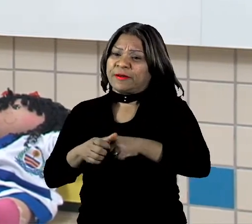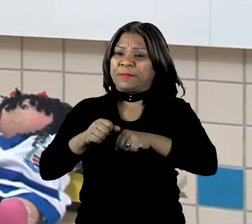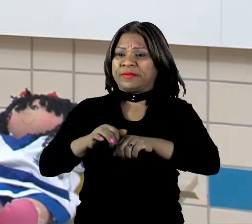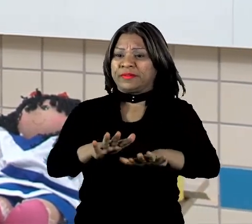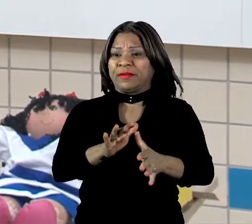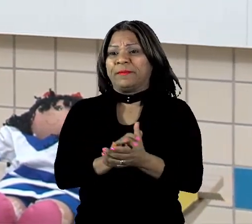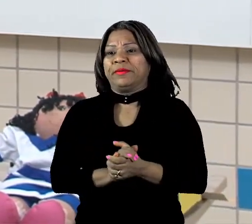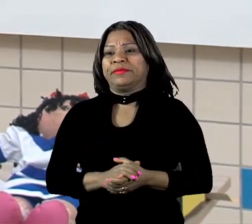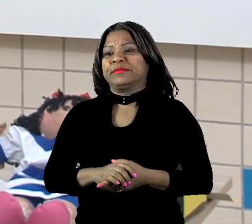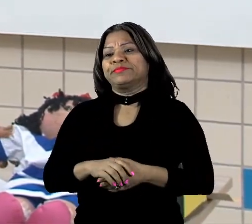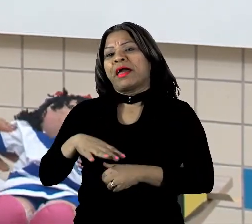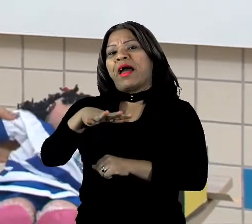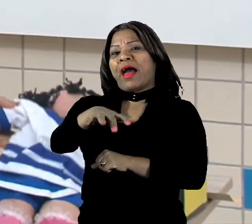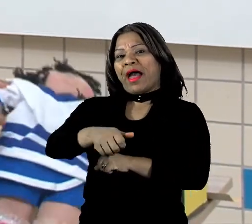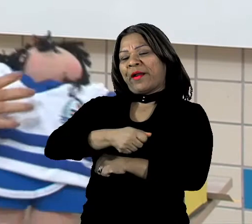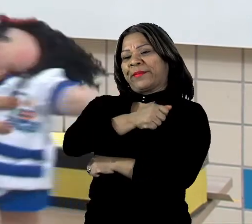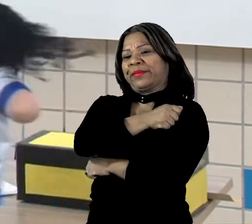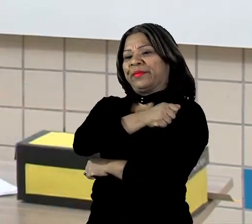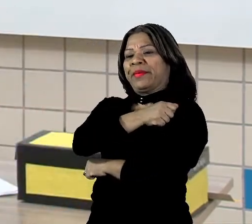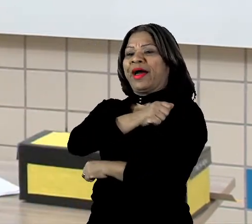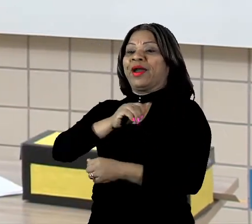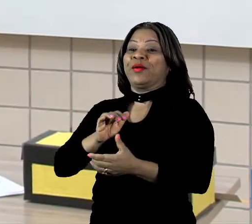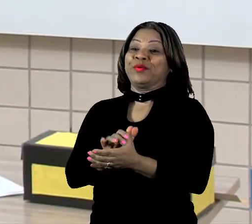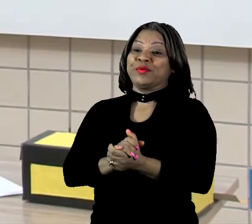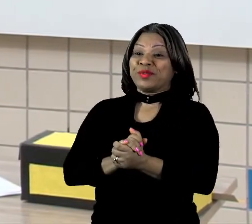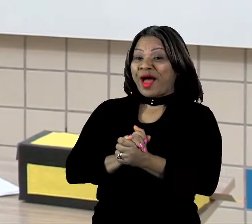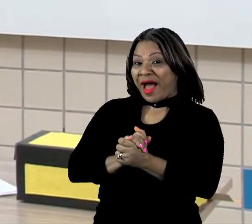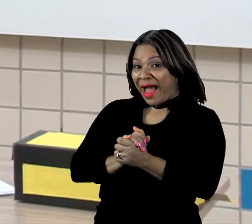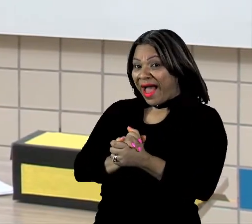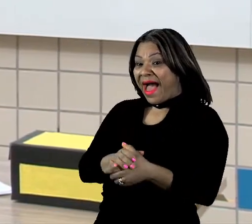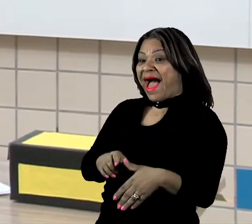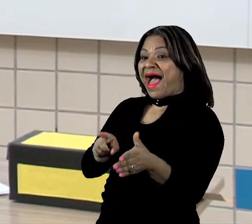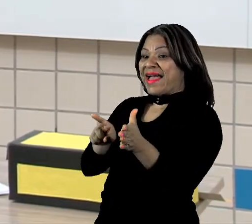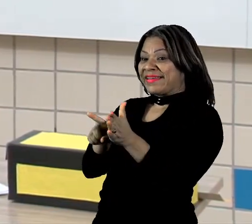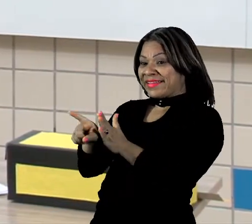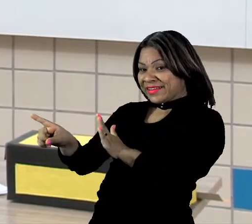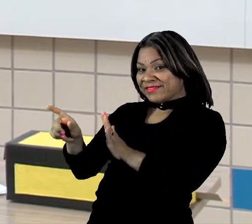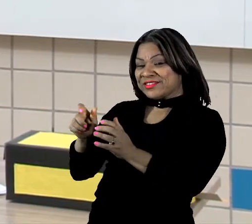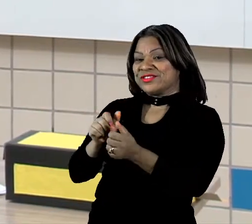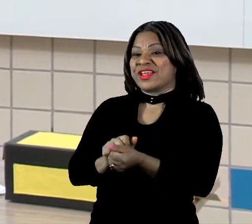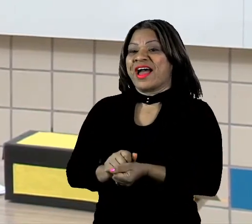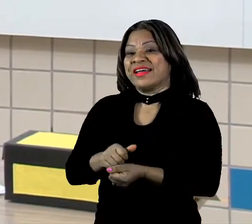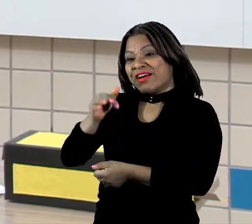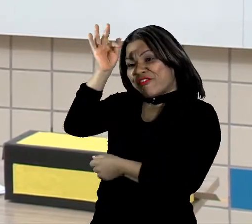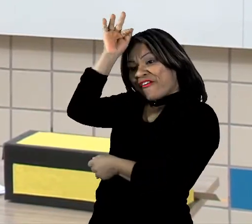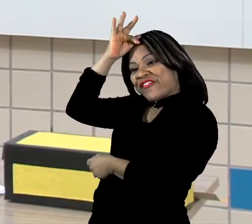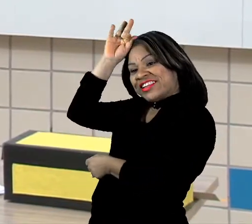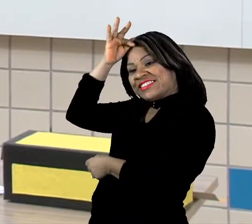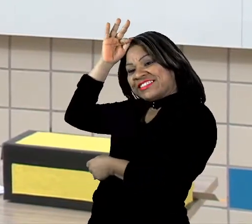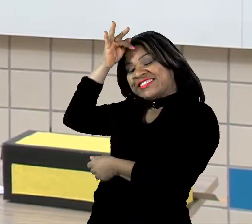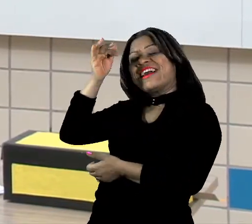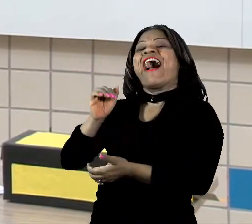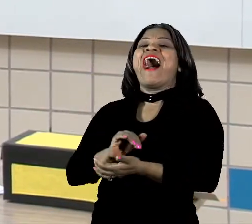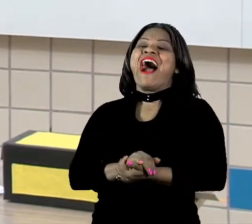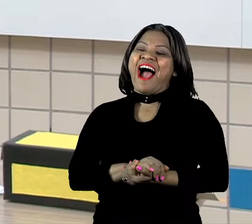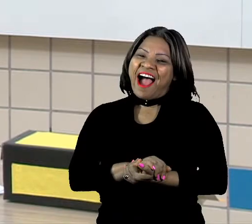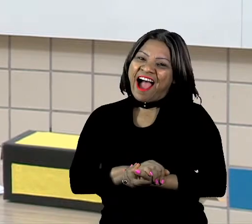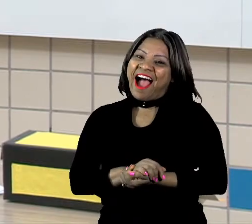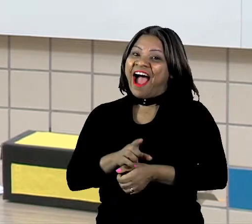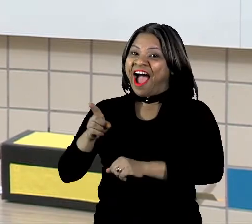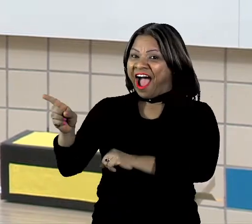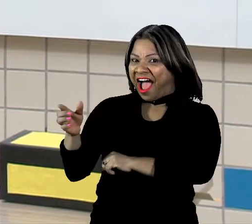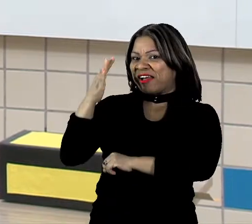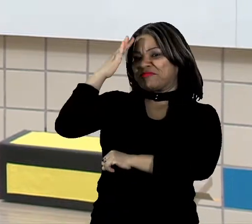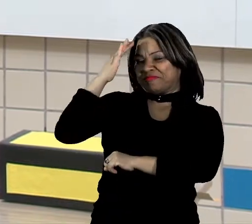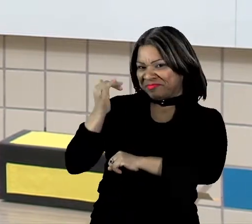adivinha? Olha só, a entrevistada foi a Francisquinha, vocês acreditam? Ela aceitou dar uma entrevista para mim ontem, para a gente